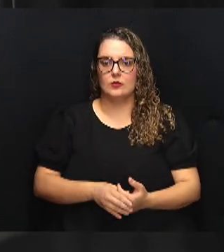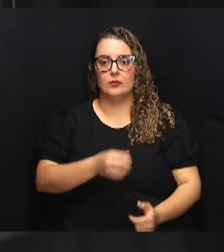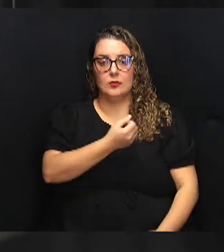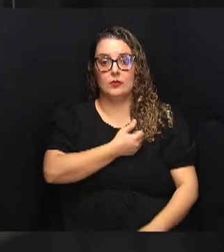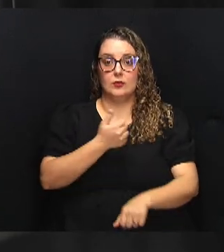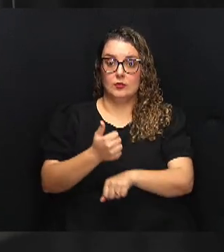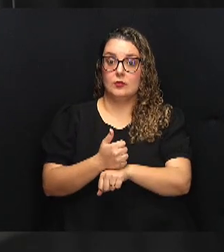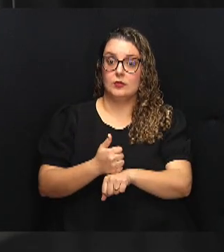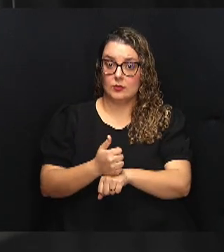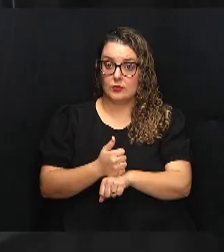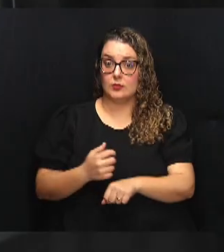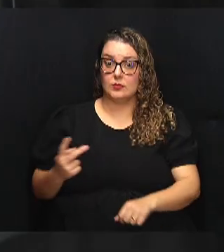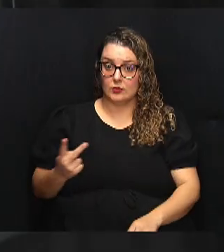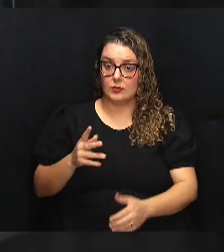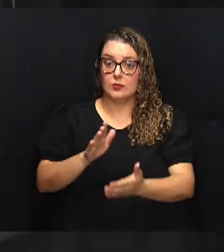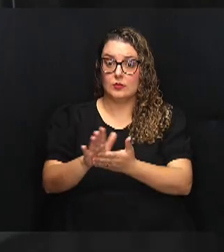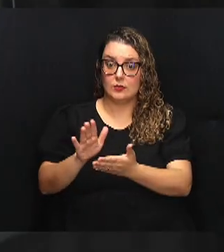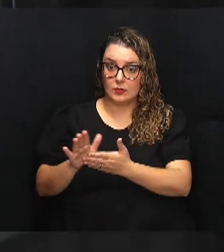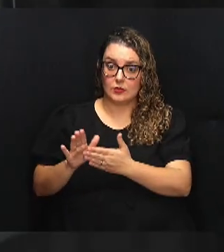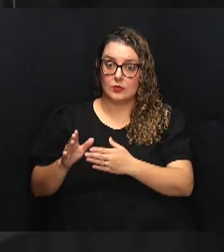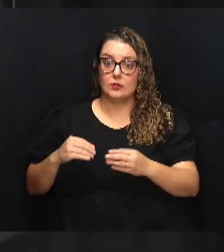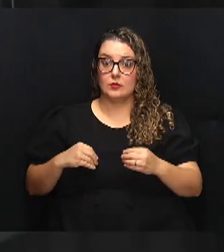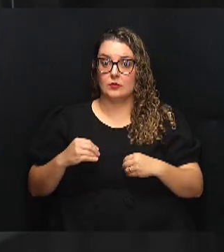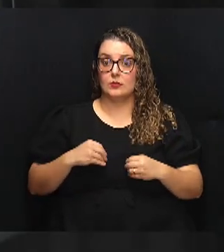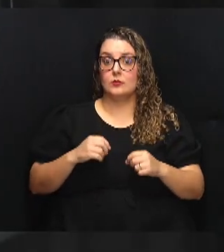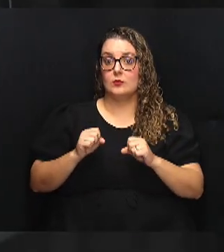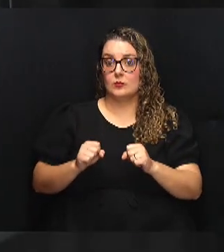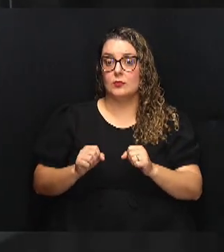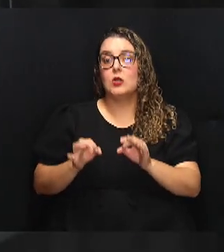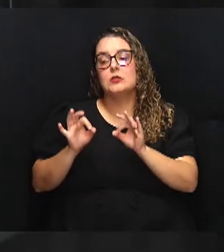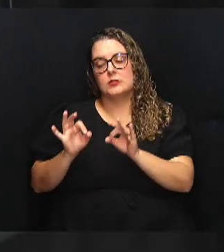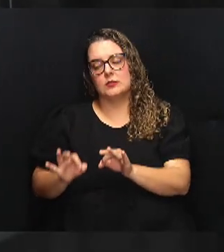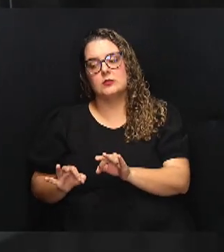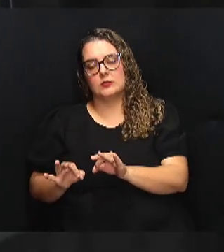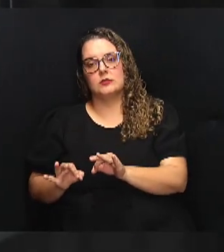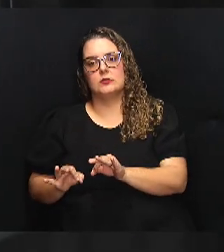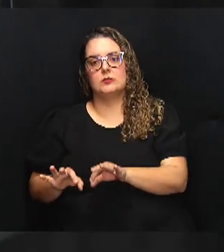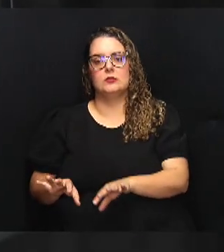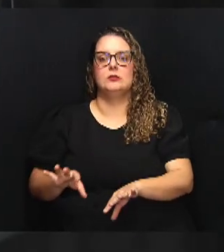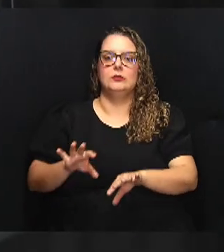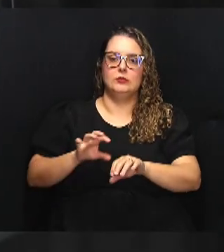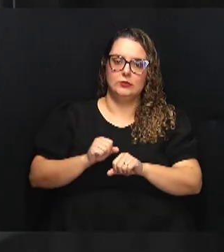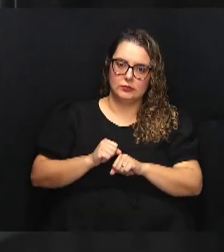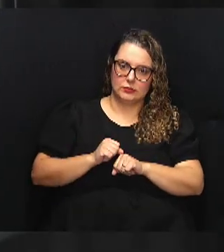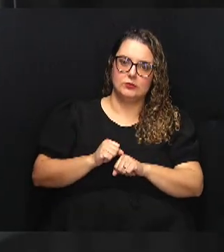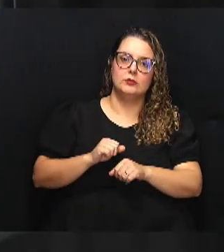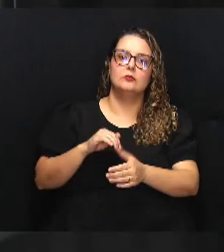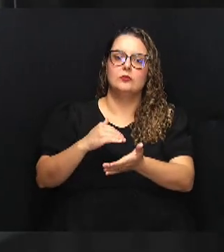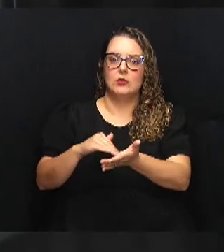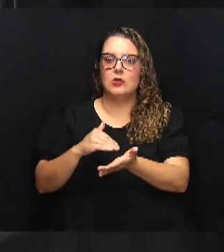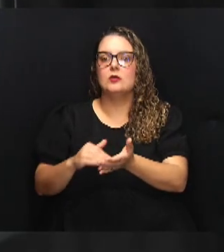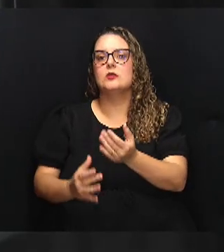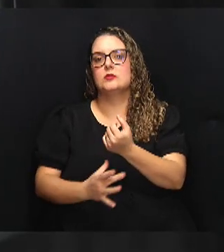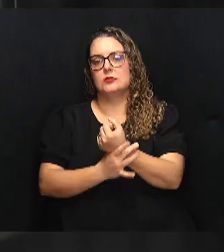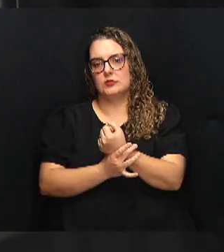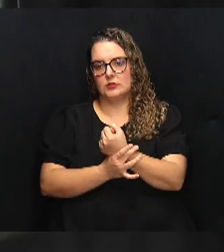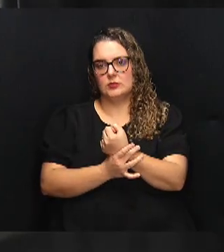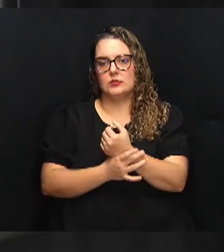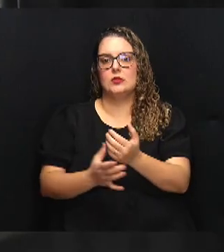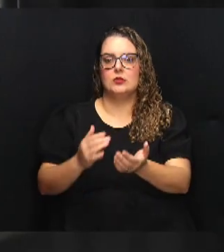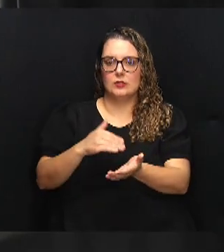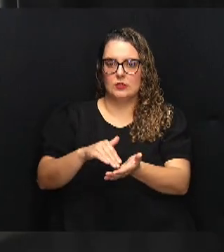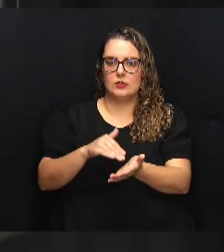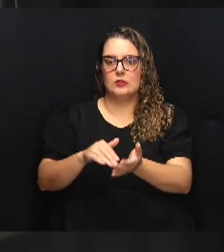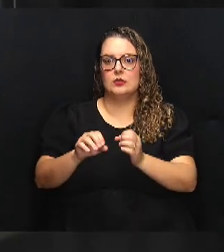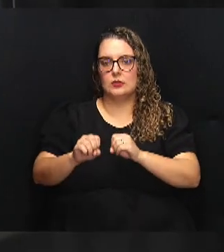profissionais e do valor do custo desses exames. Então ele pode ser perfeitamente absorvido pela Secretaria de Segurança e pela Secretaria de